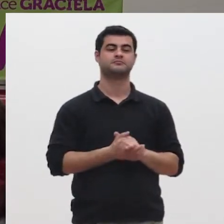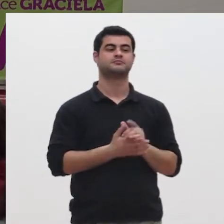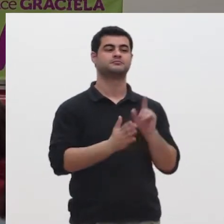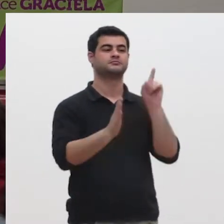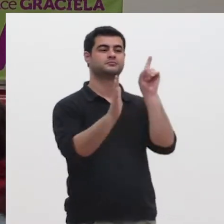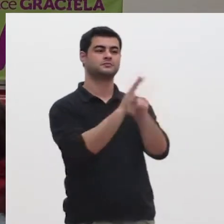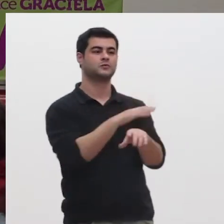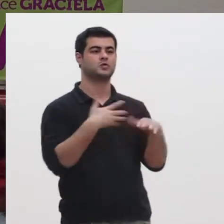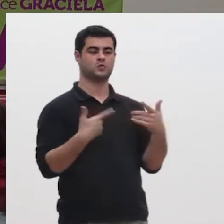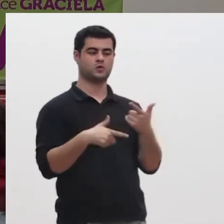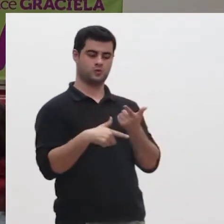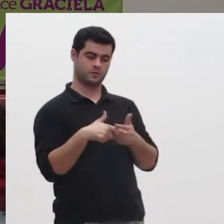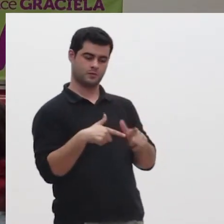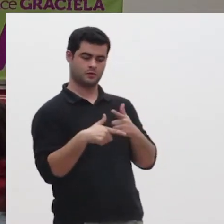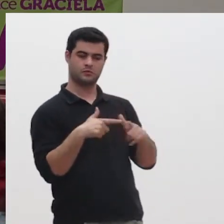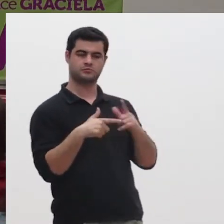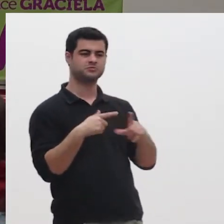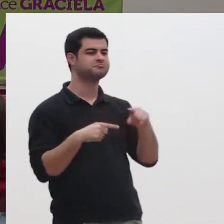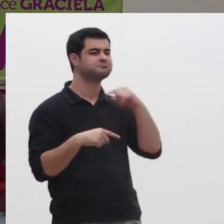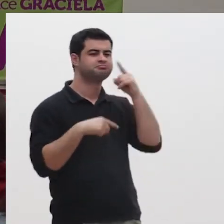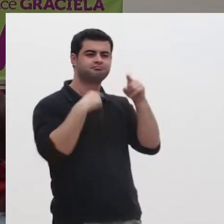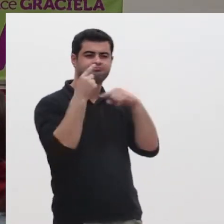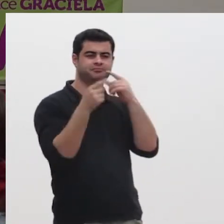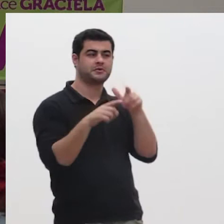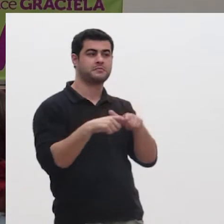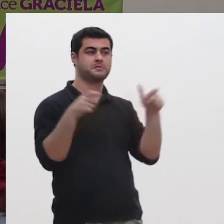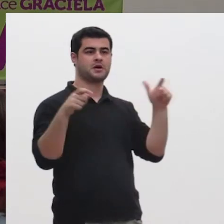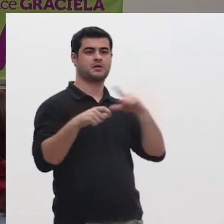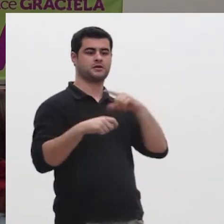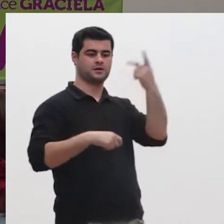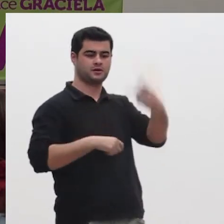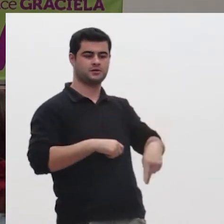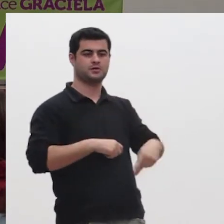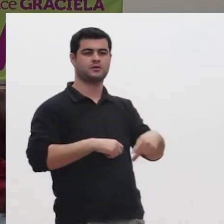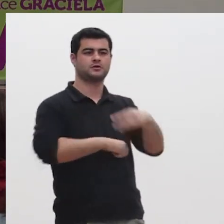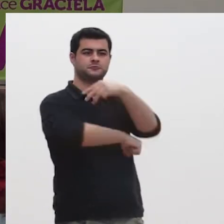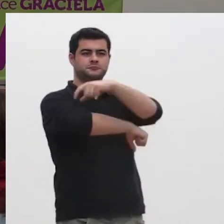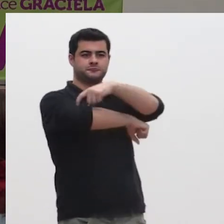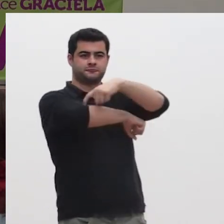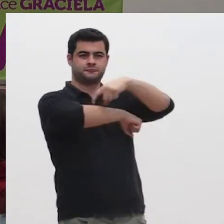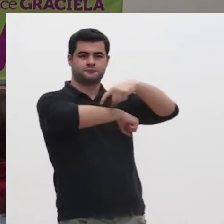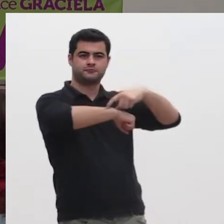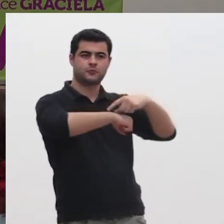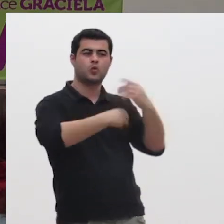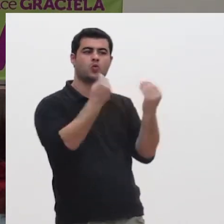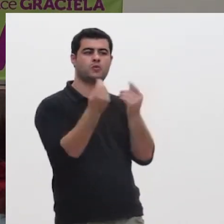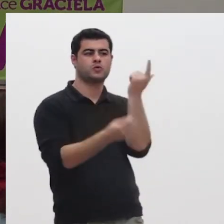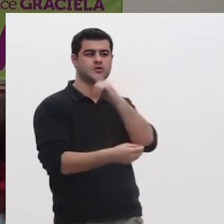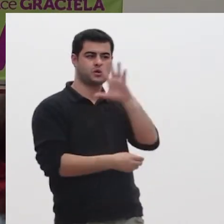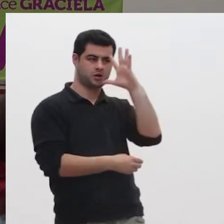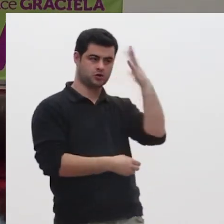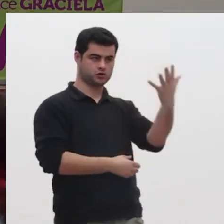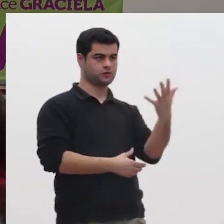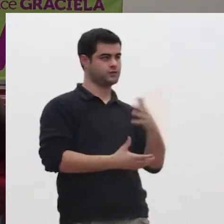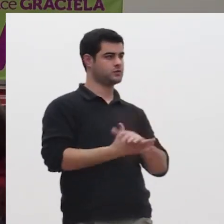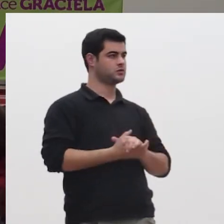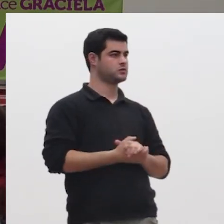problemas infraestruturais mais candentes do setor de agrárias e como resolvê-los?